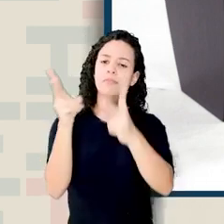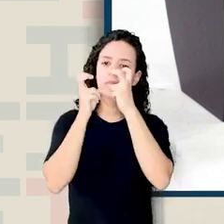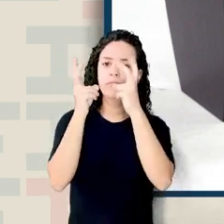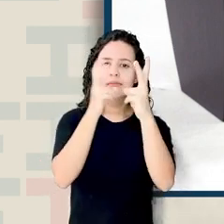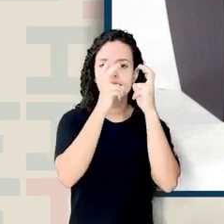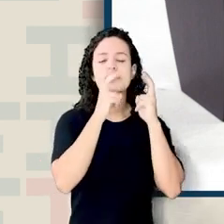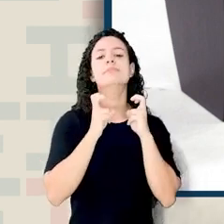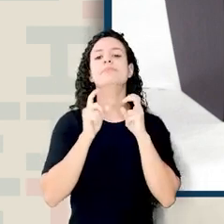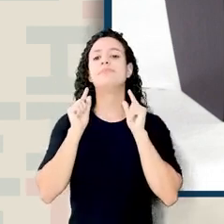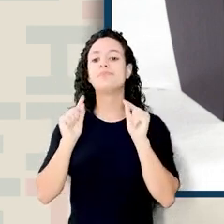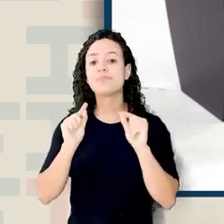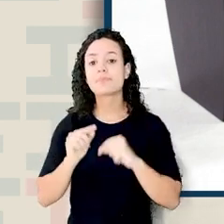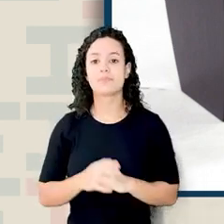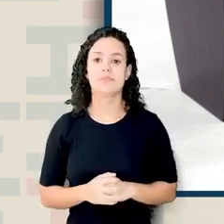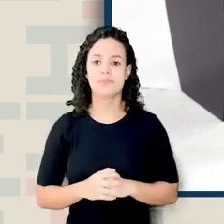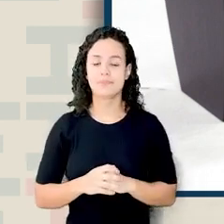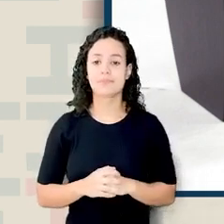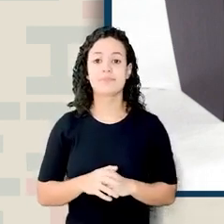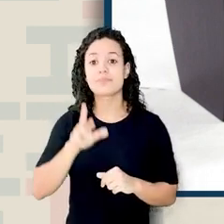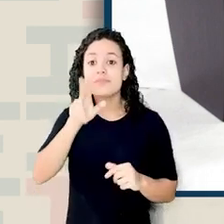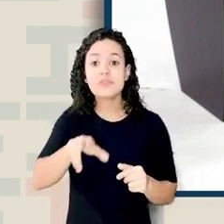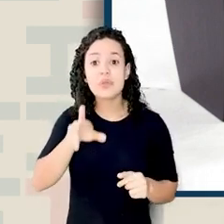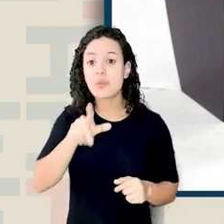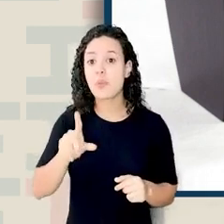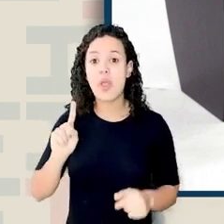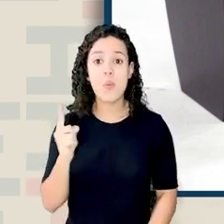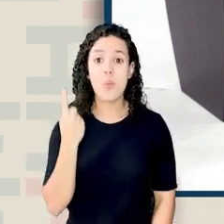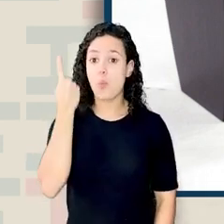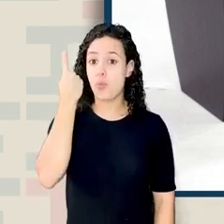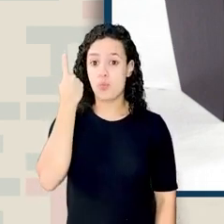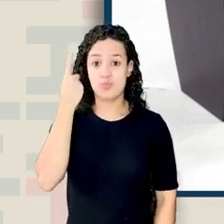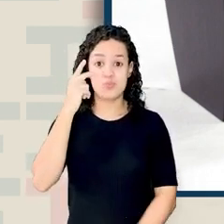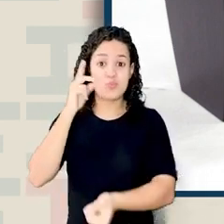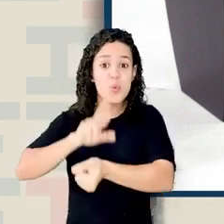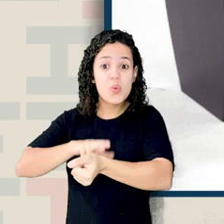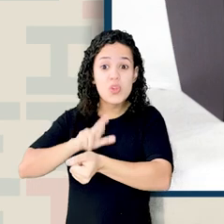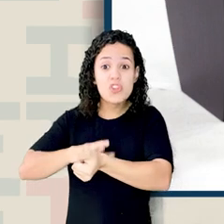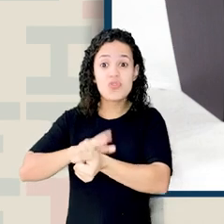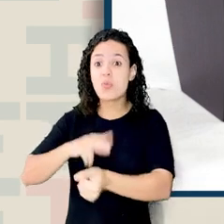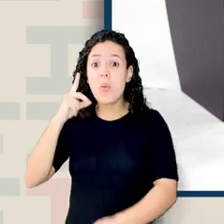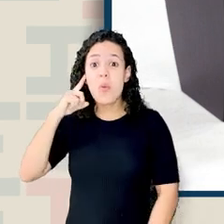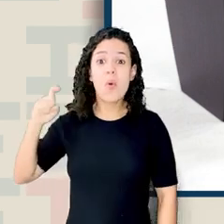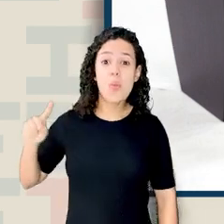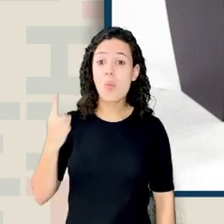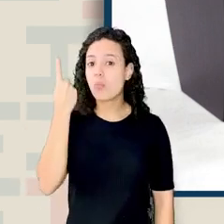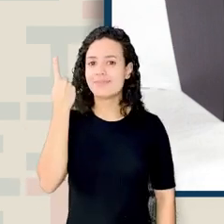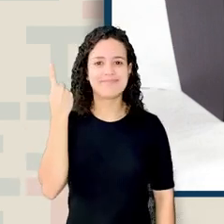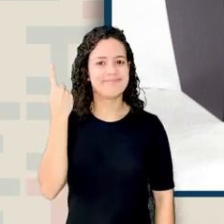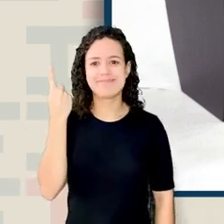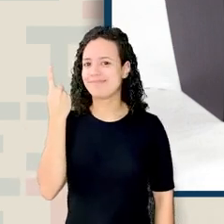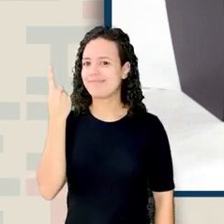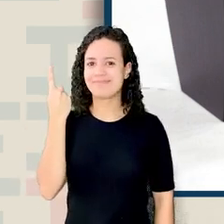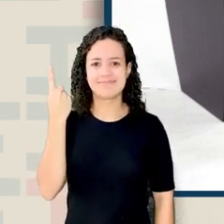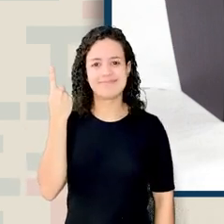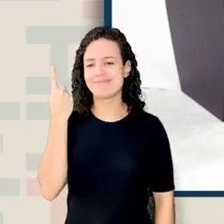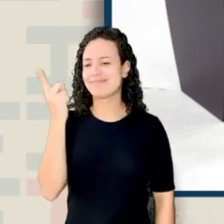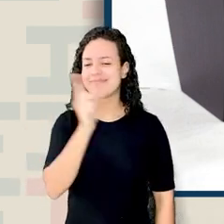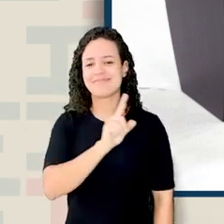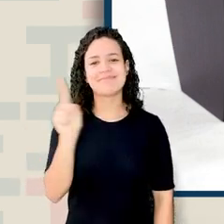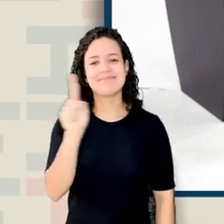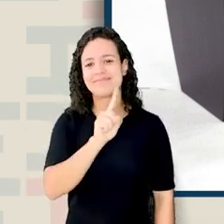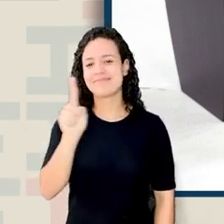perceber que não é apenas um único tipo de toque que nós temos no maracatu do Ceará. Muito pelo